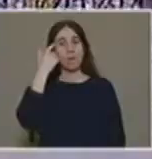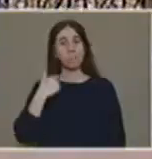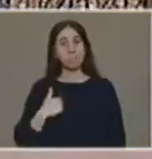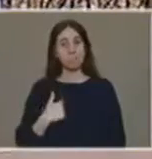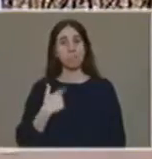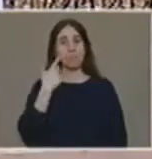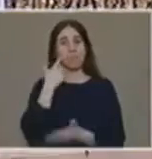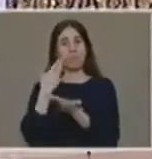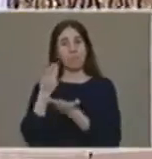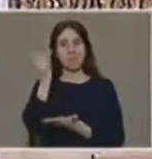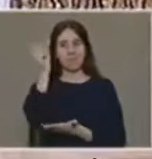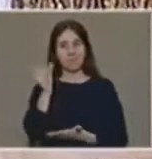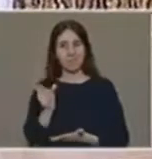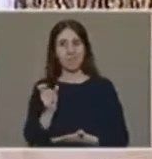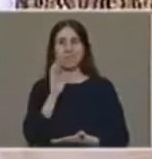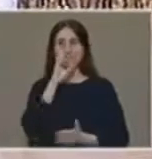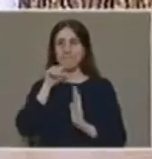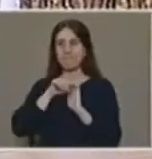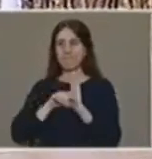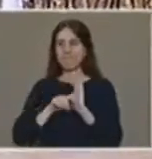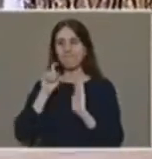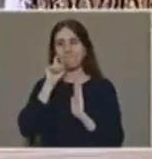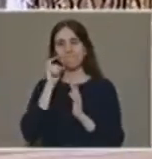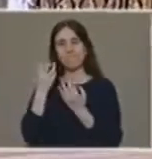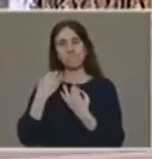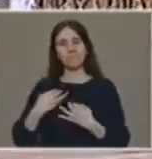conhecemos se guardarmos os seus mandamentos.